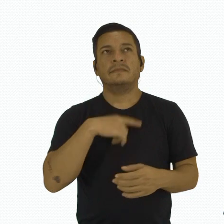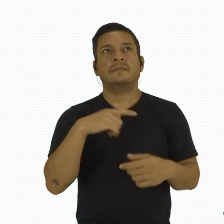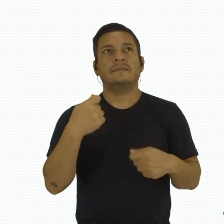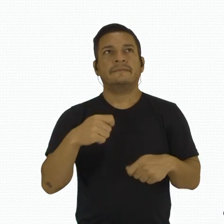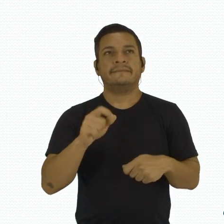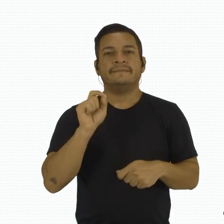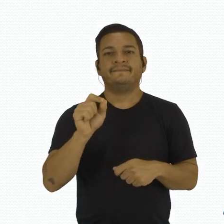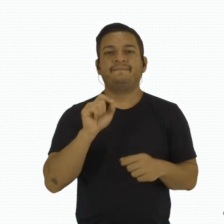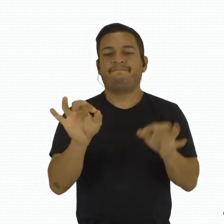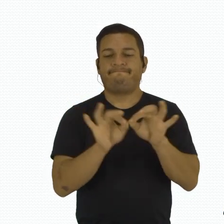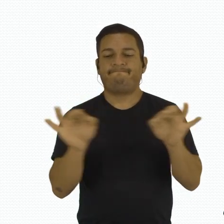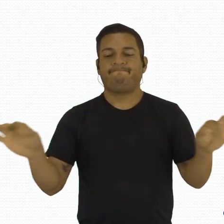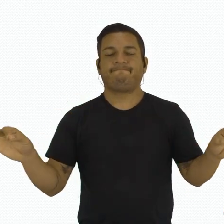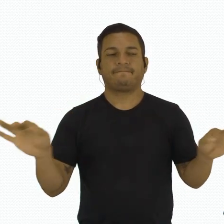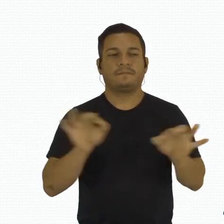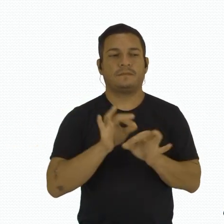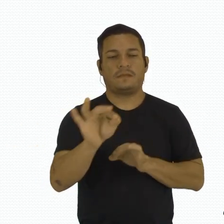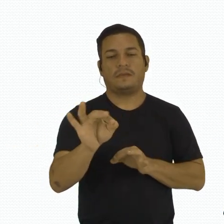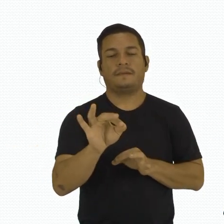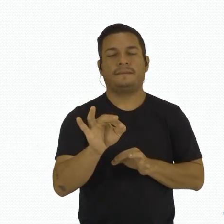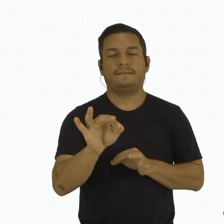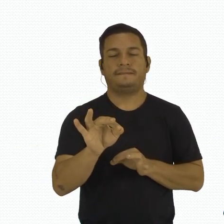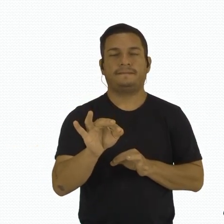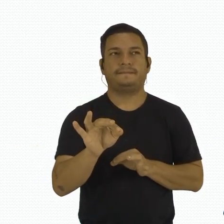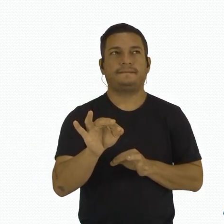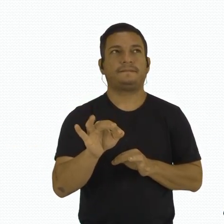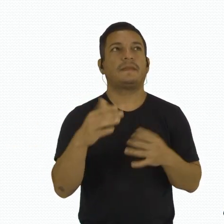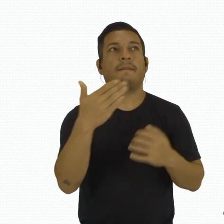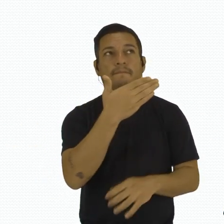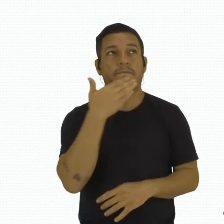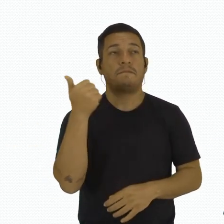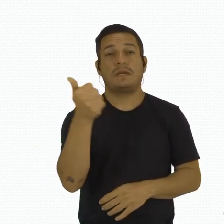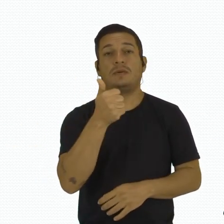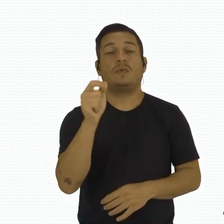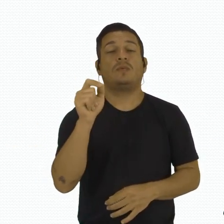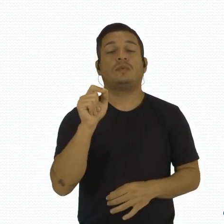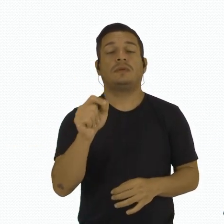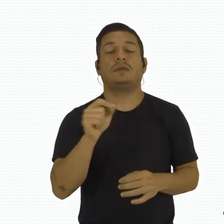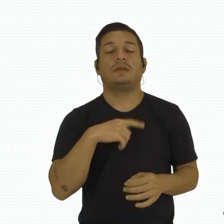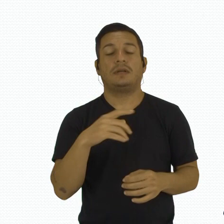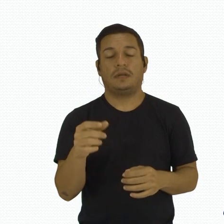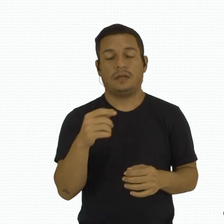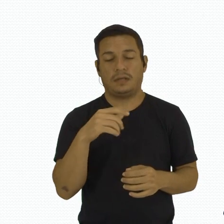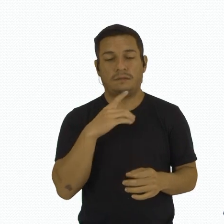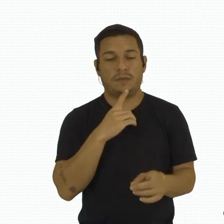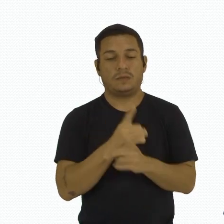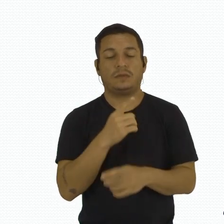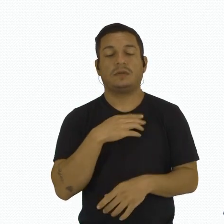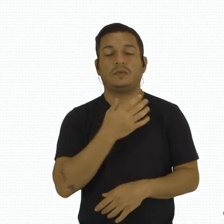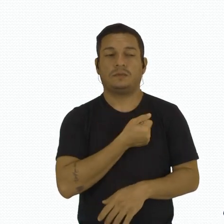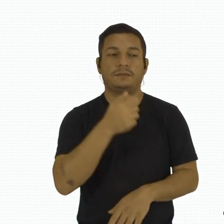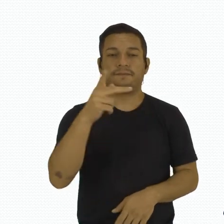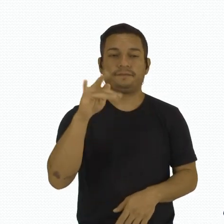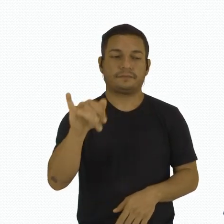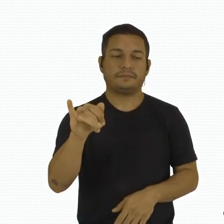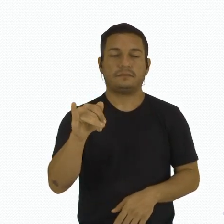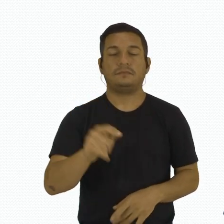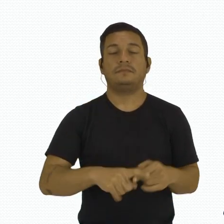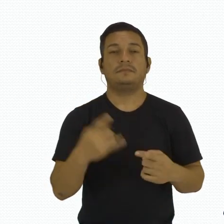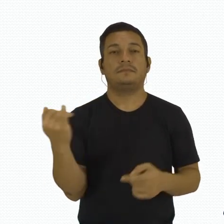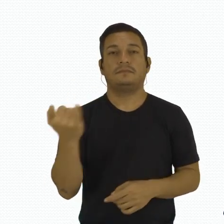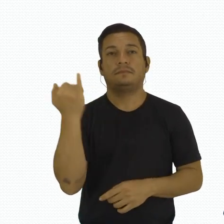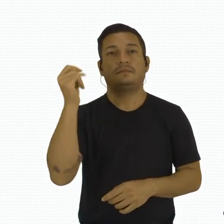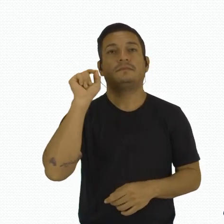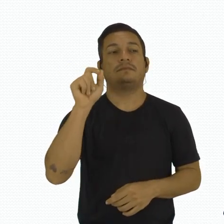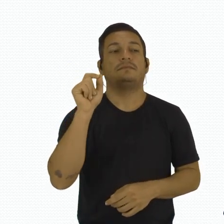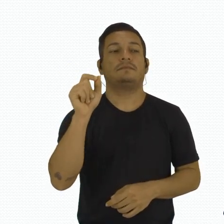for as suas medidas de comprimento e diâmetro, melhor vai ser a aproximação para o número π que você vai encontrar aí no seu círculo. Mas o